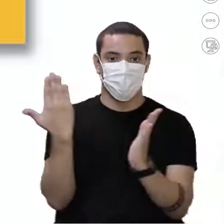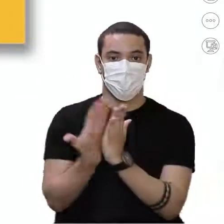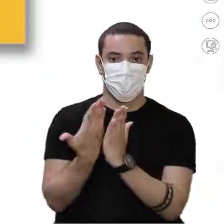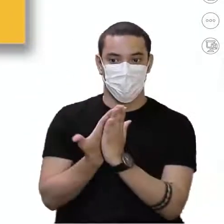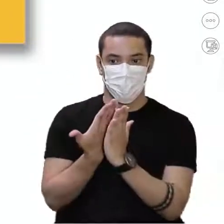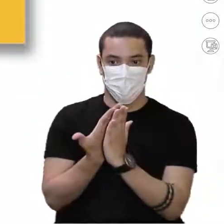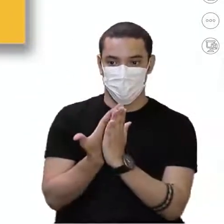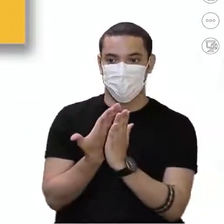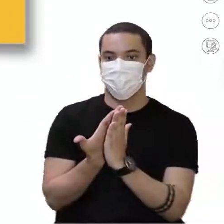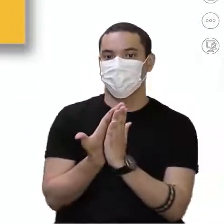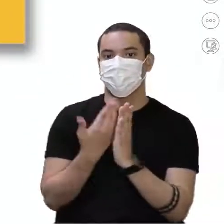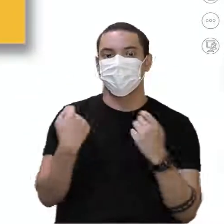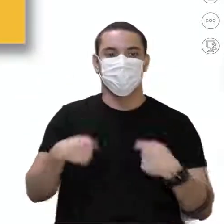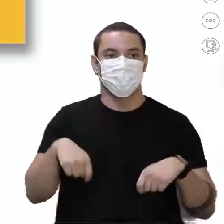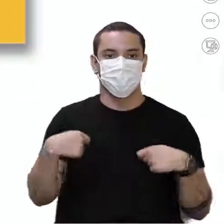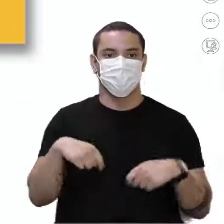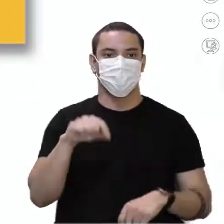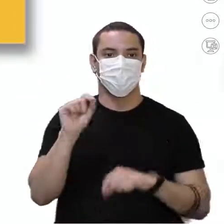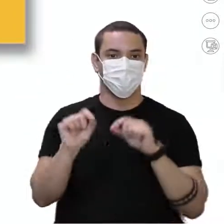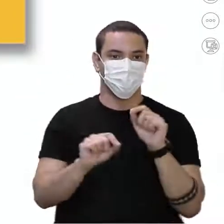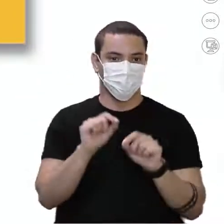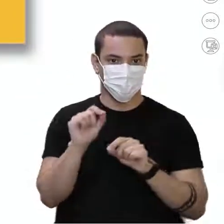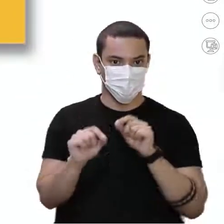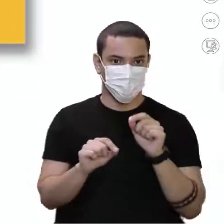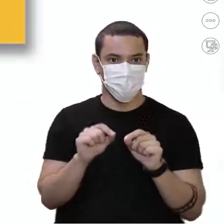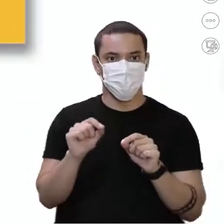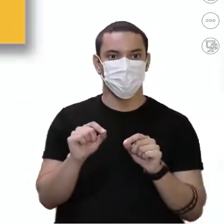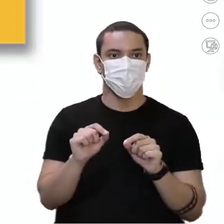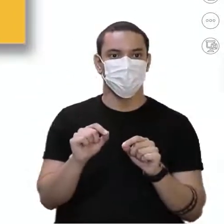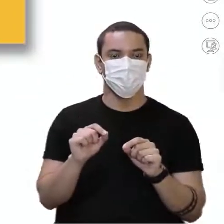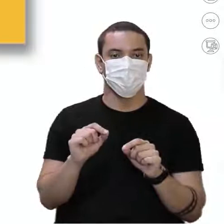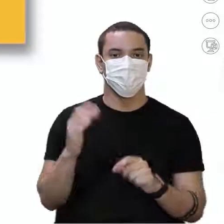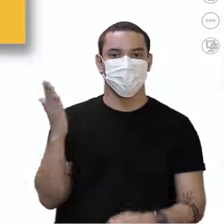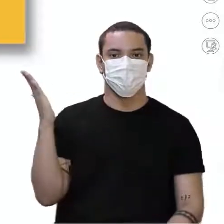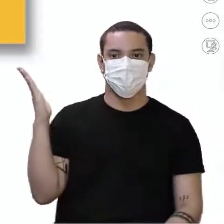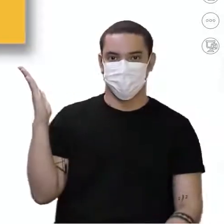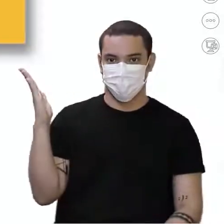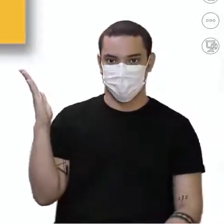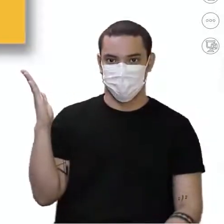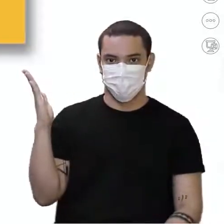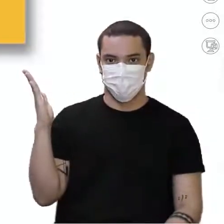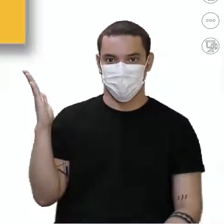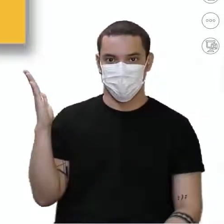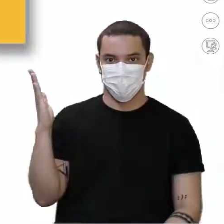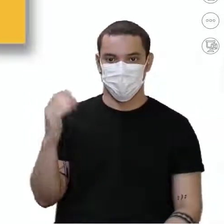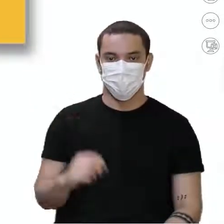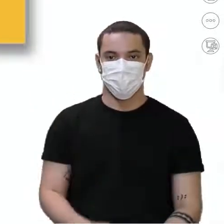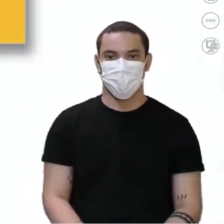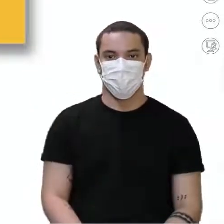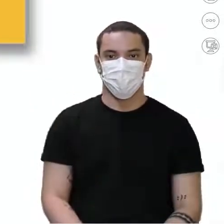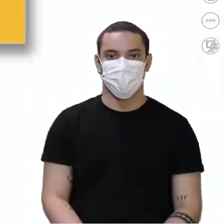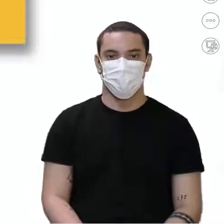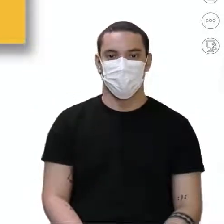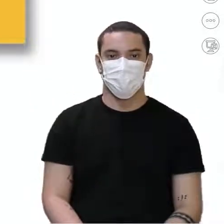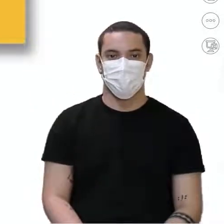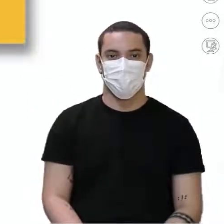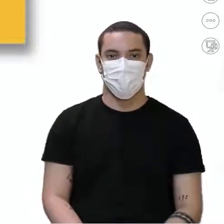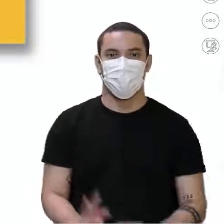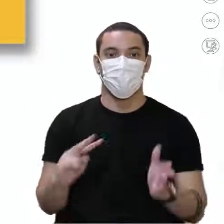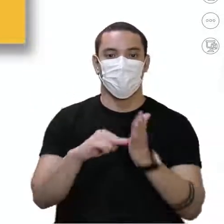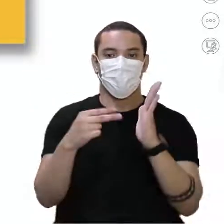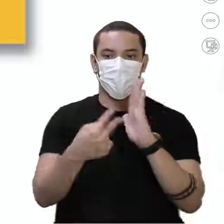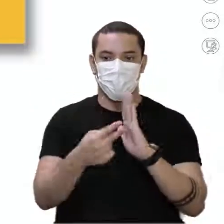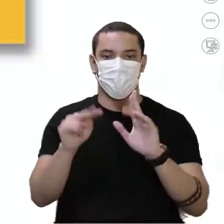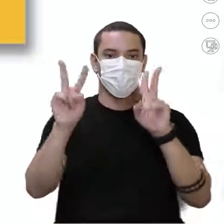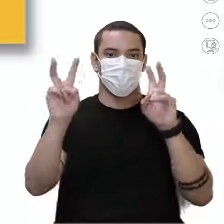hoje... temos aqui como ele como Have You Ever Been? Have You Ever Been? Vai ser o